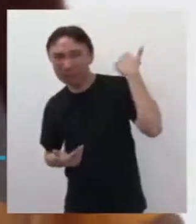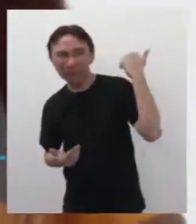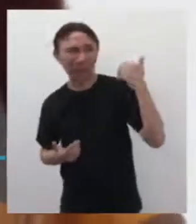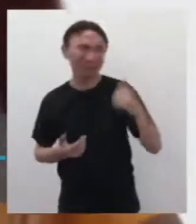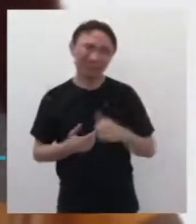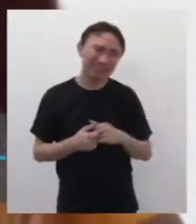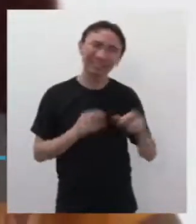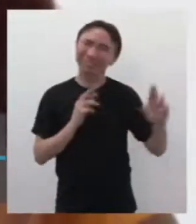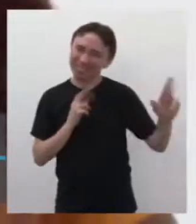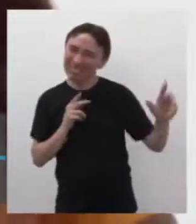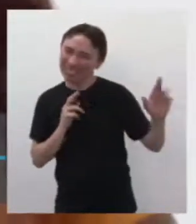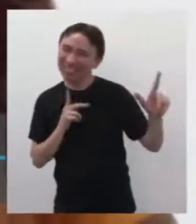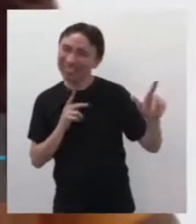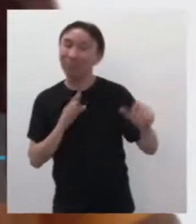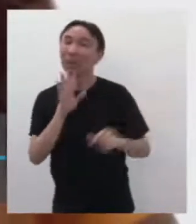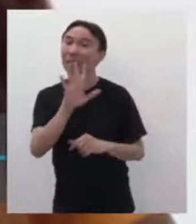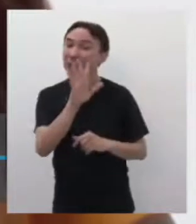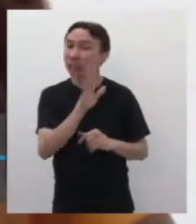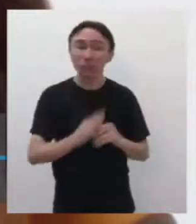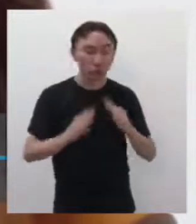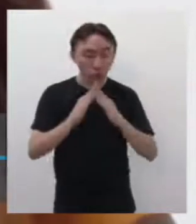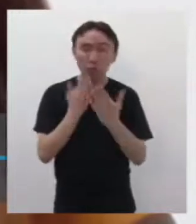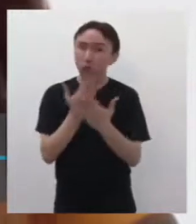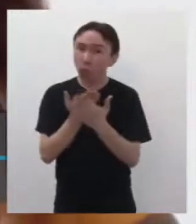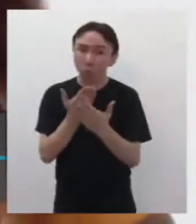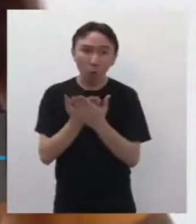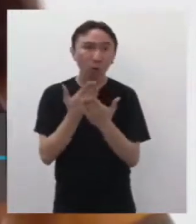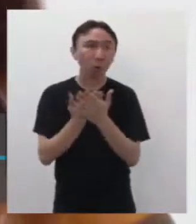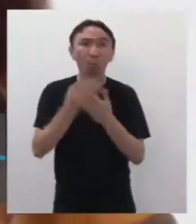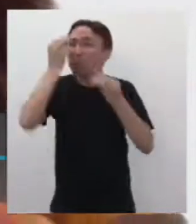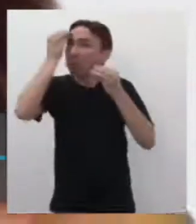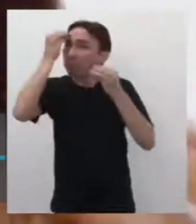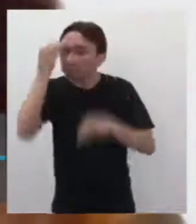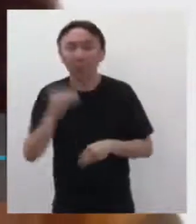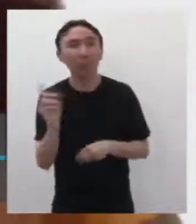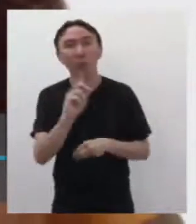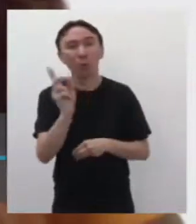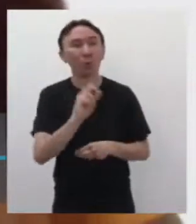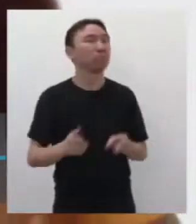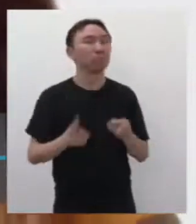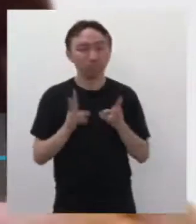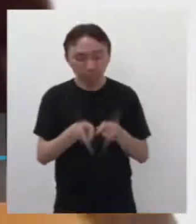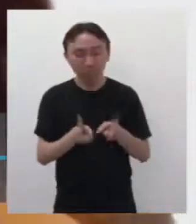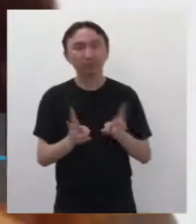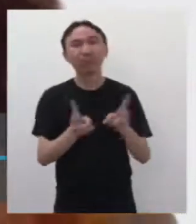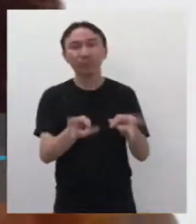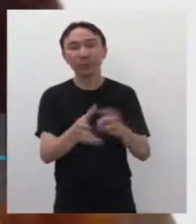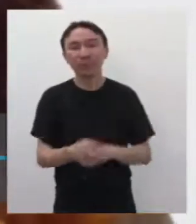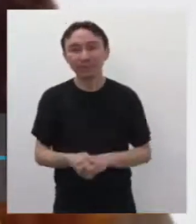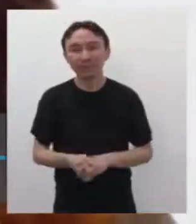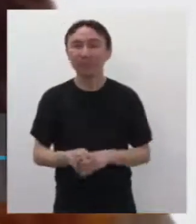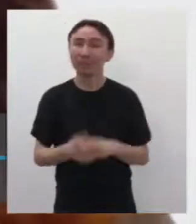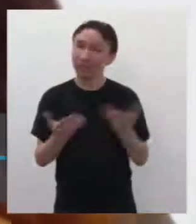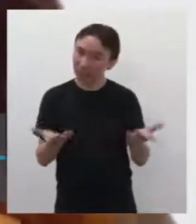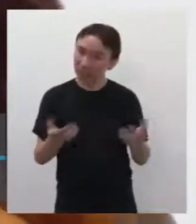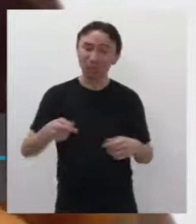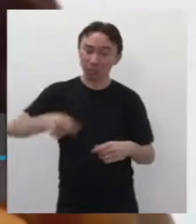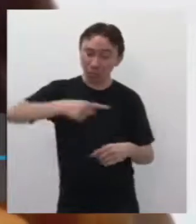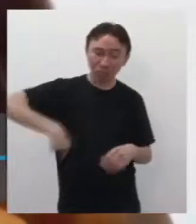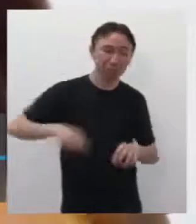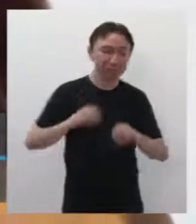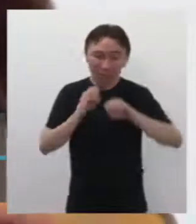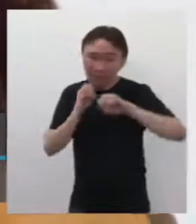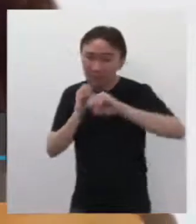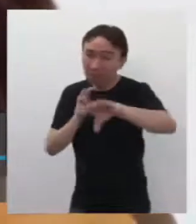ele continua fazendo parte da comunidade escolar, né? Nossas aulas são conhecidas por serem engajantes. Então, eu tenho